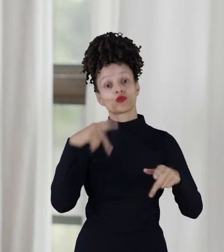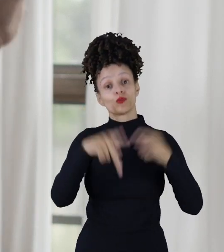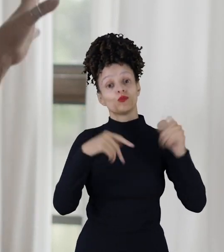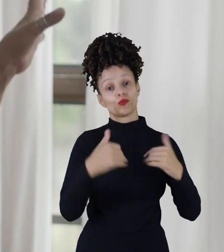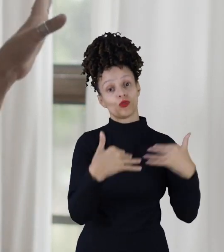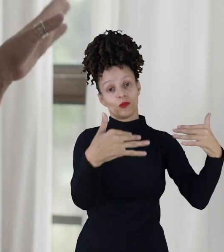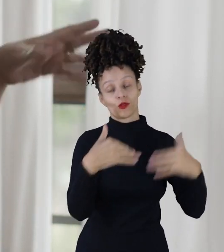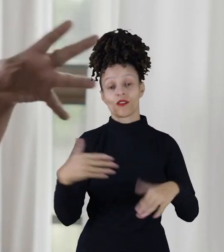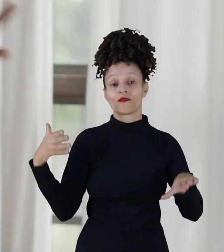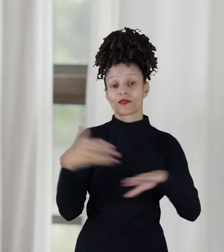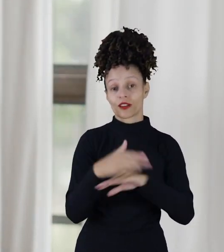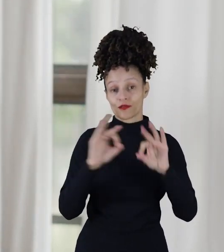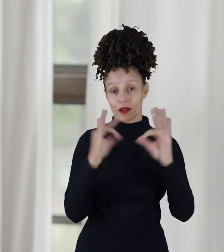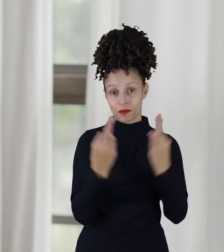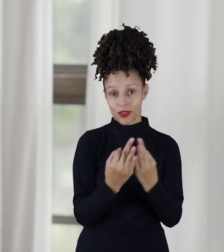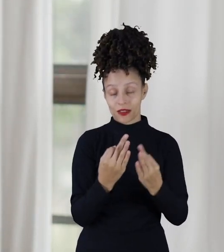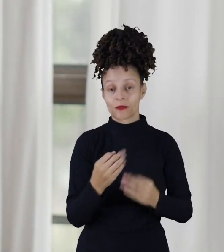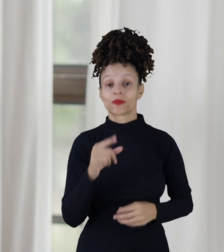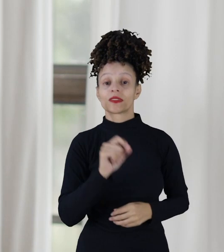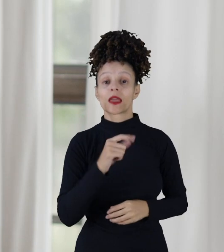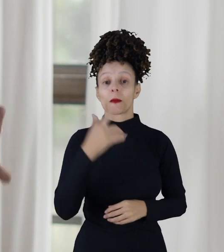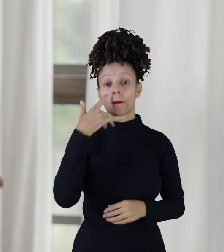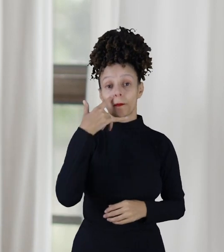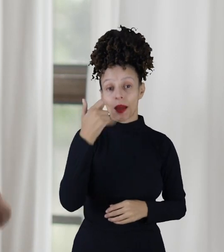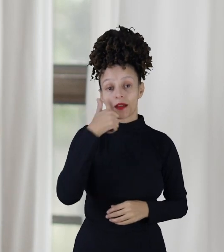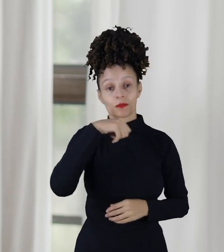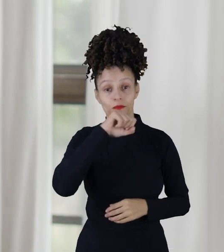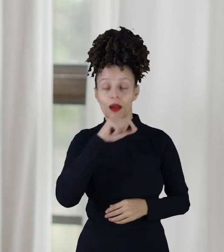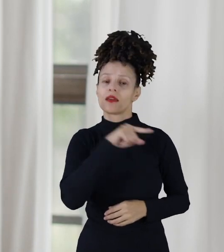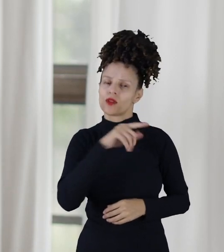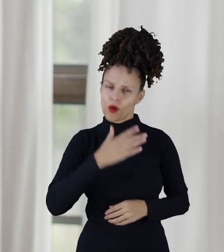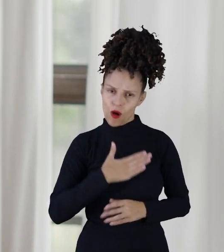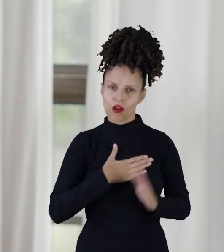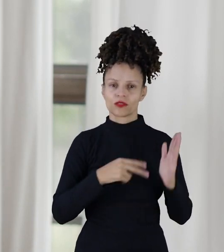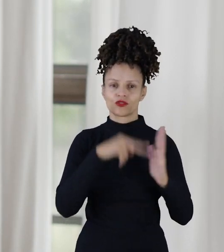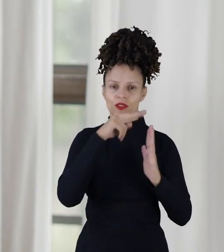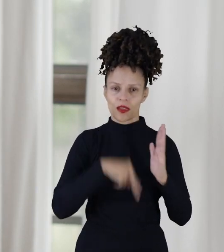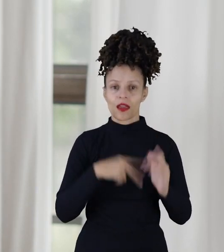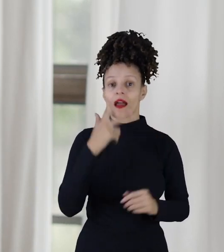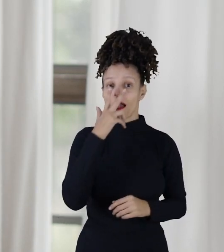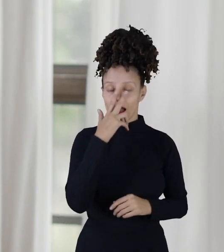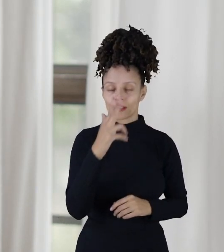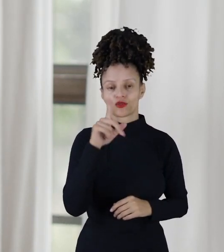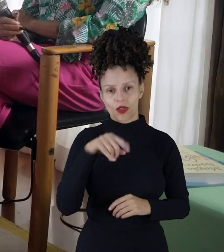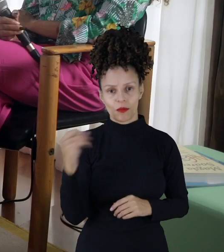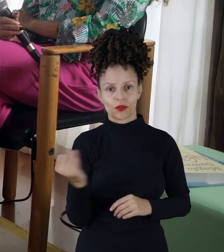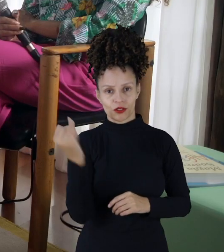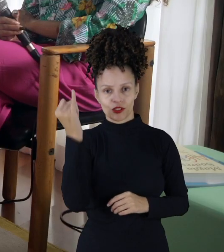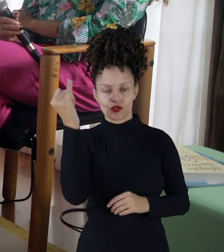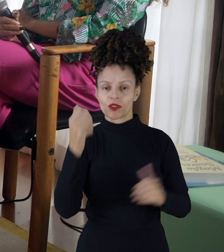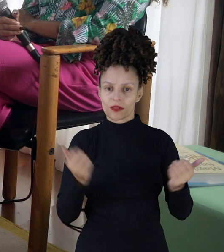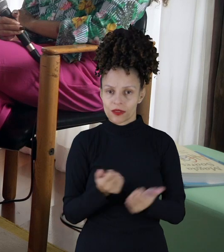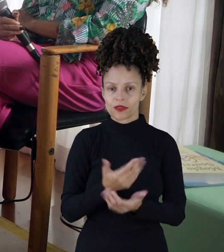porque é outro público. Vão as famílias. E aí chegam aqueles pais que gostam de ler, que acham, né, que é